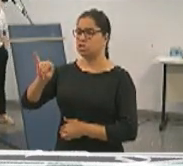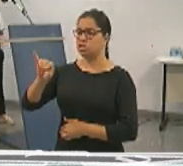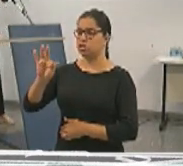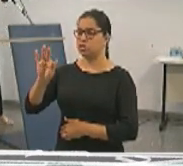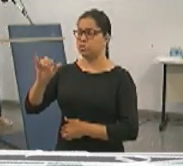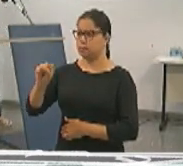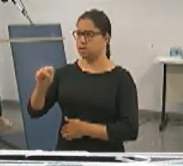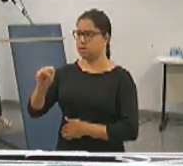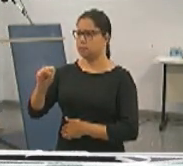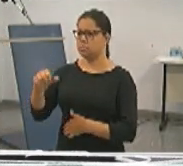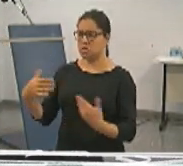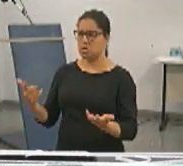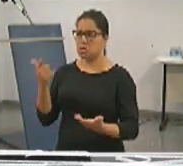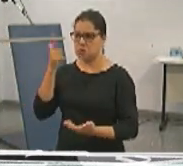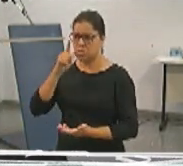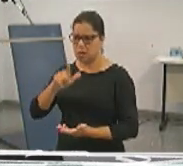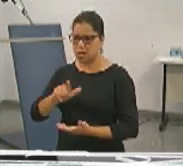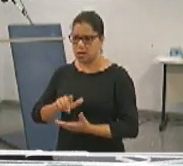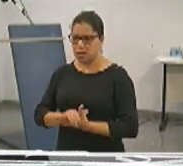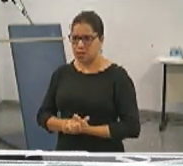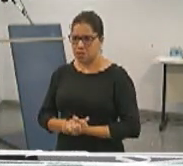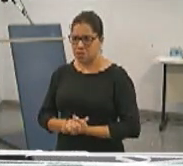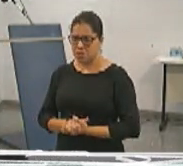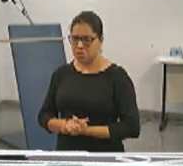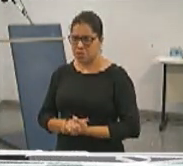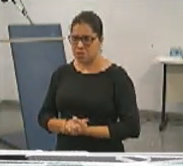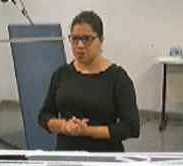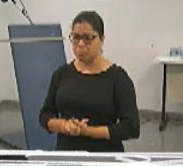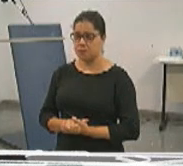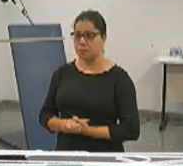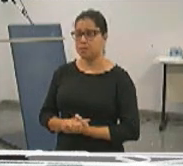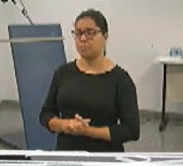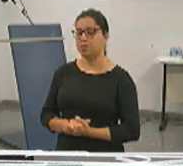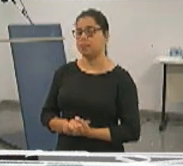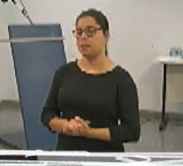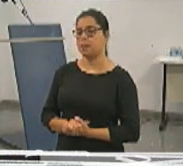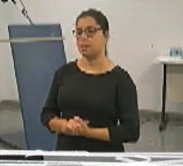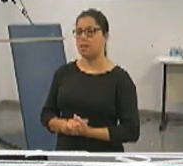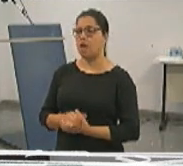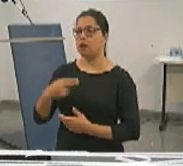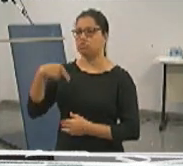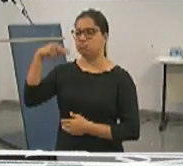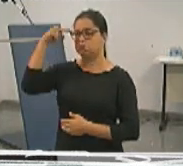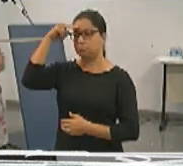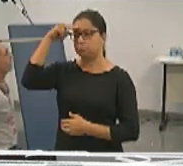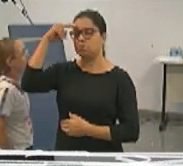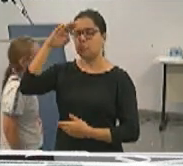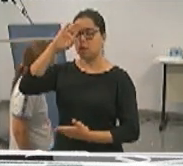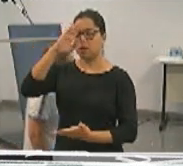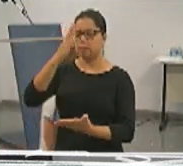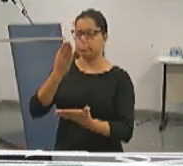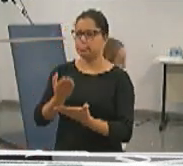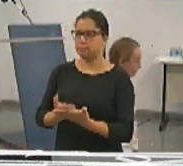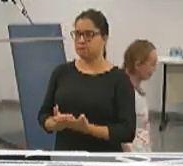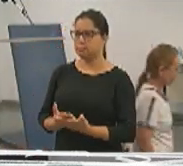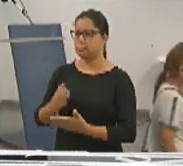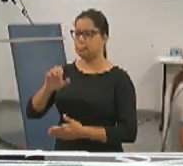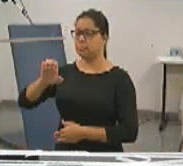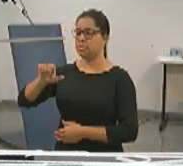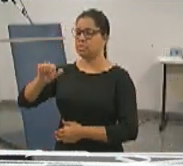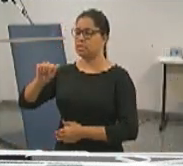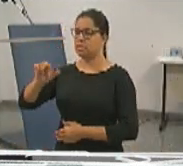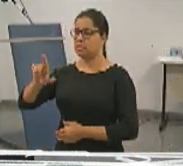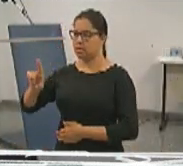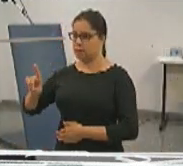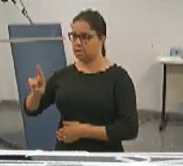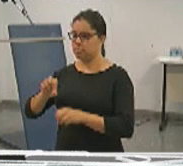Professora Beth, muito obrigado pela pergunta. Eu acredito muito no potencial da EAD, né? Isso nós já